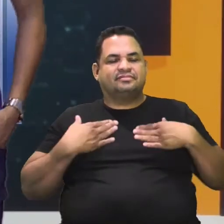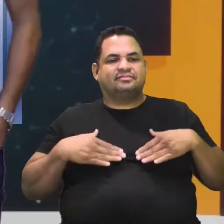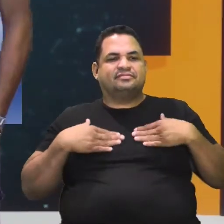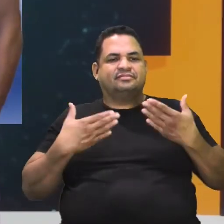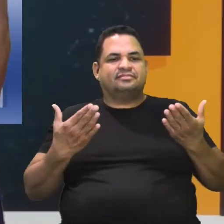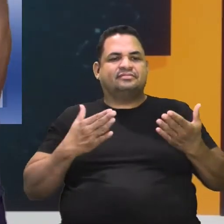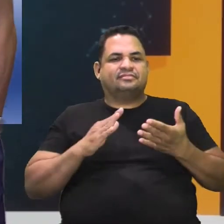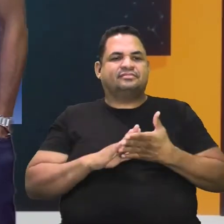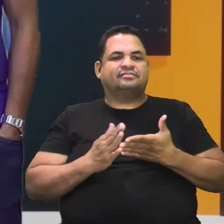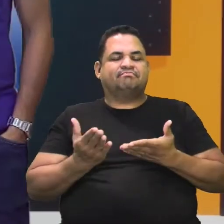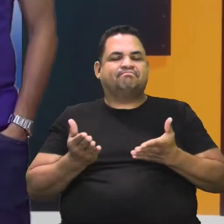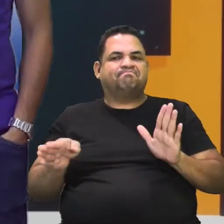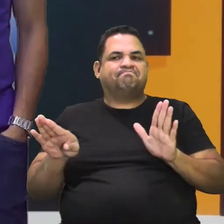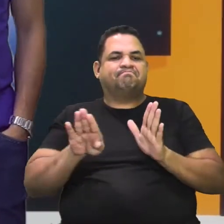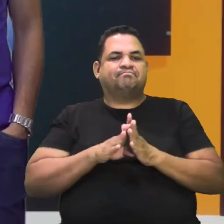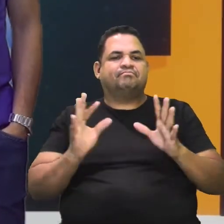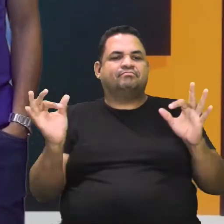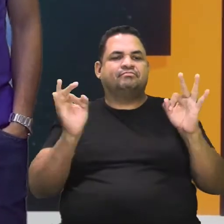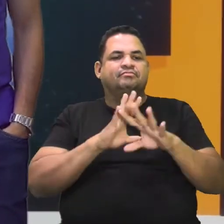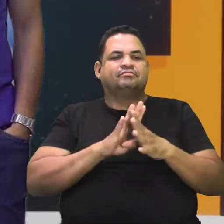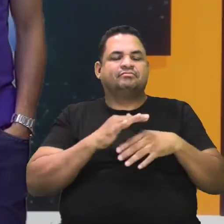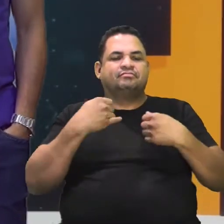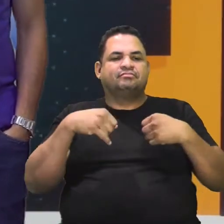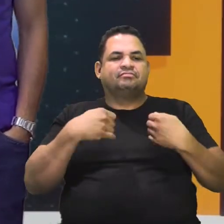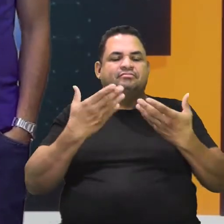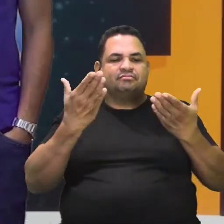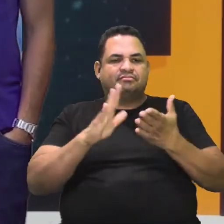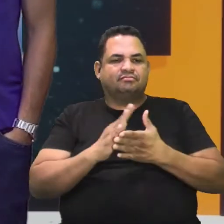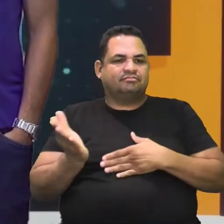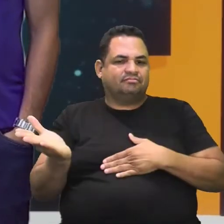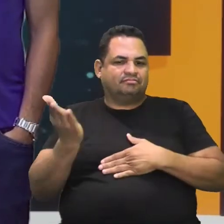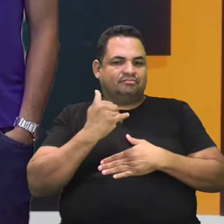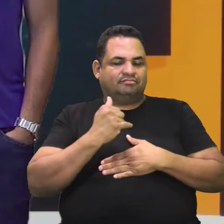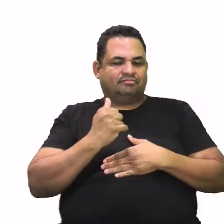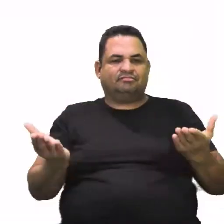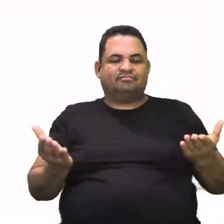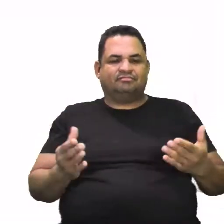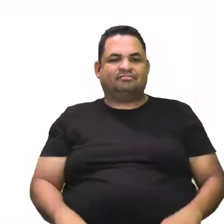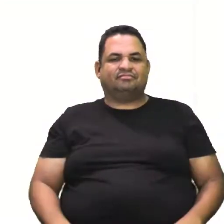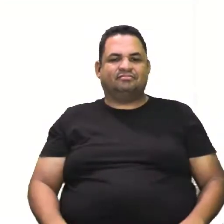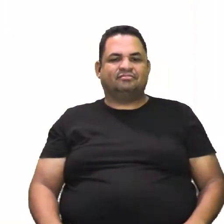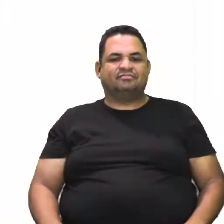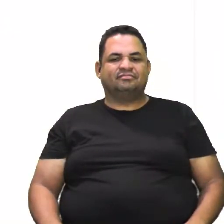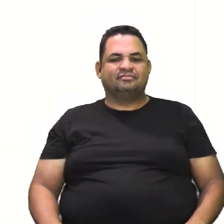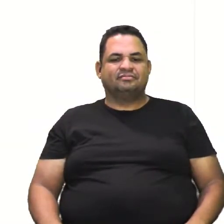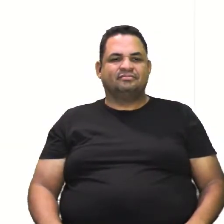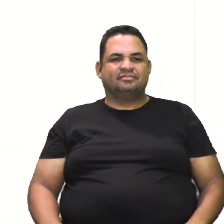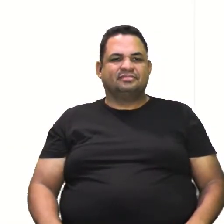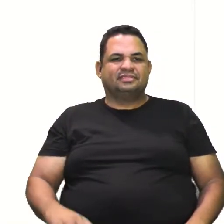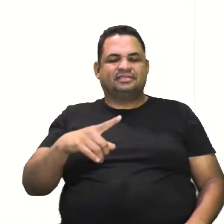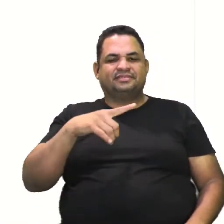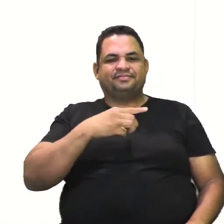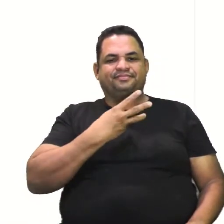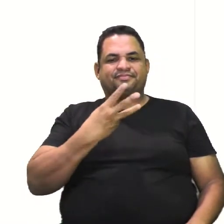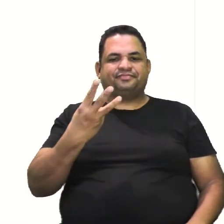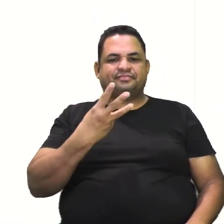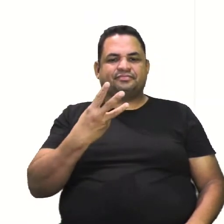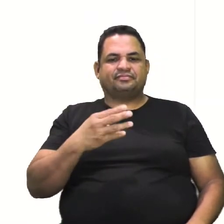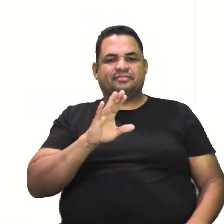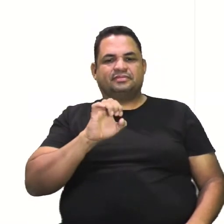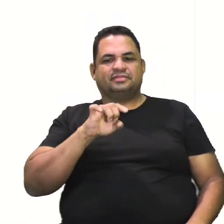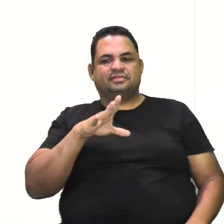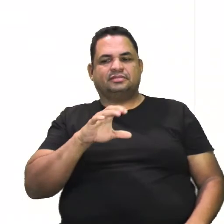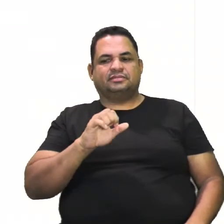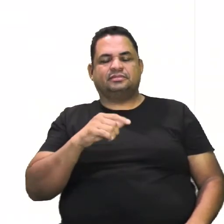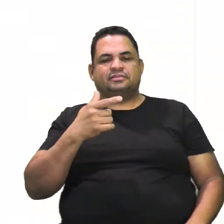tranquilidade. E aí sim, a gente chega às conclusões necessárias aí. Bora ver? Vamos lá? Então, se são 3 exemplos, um é